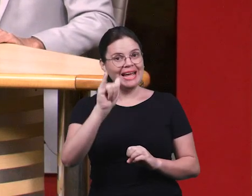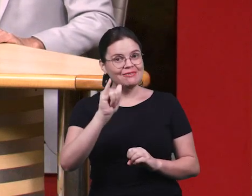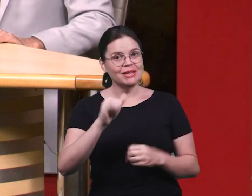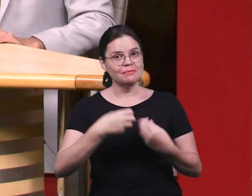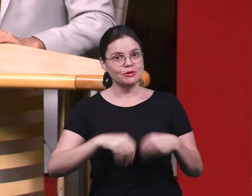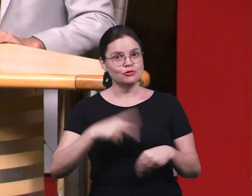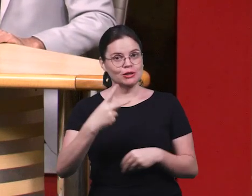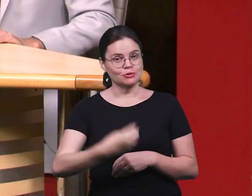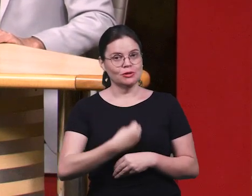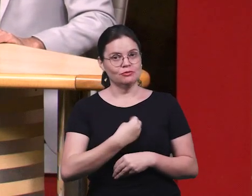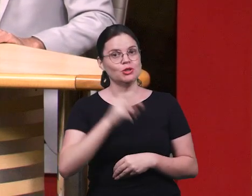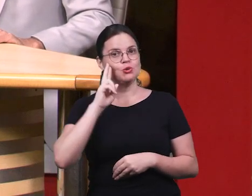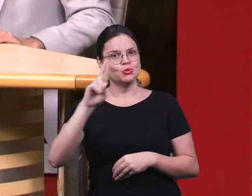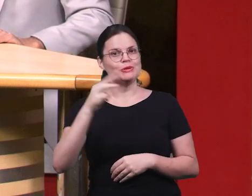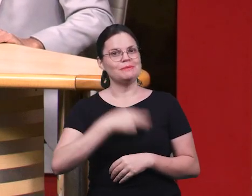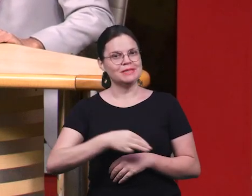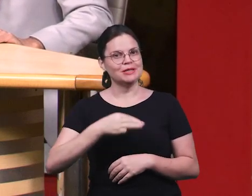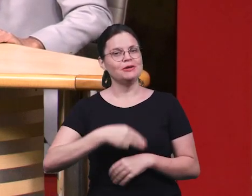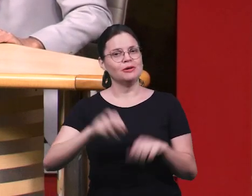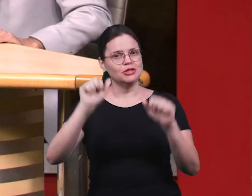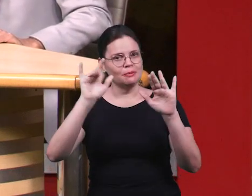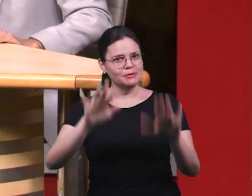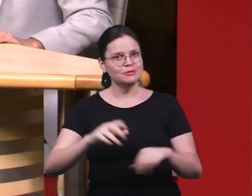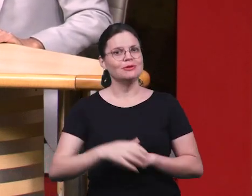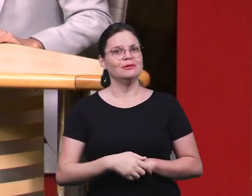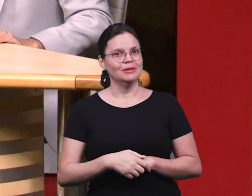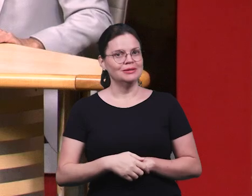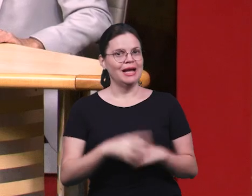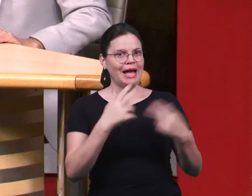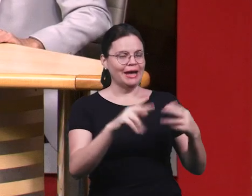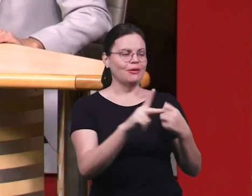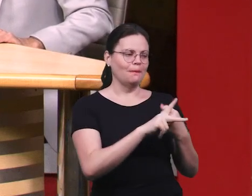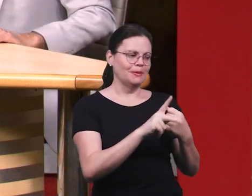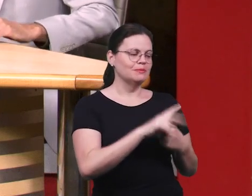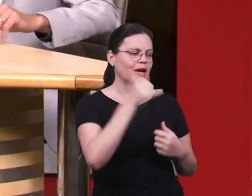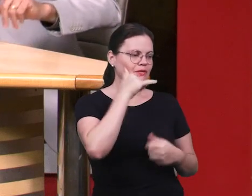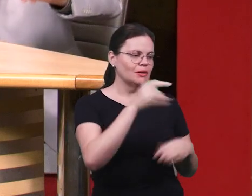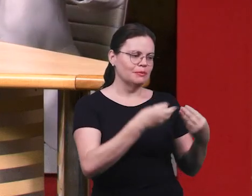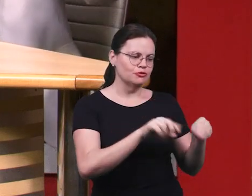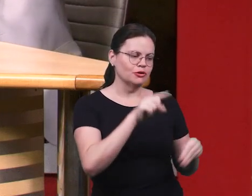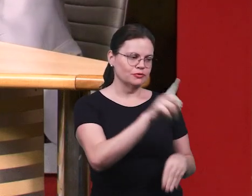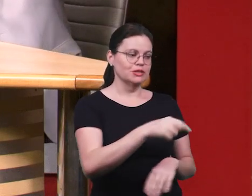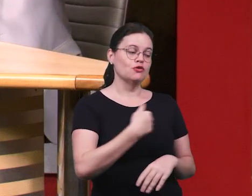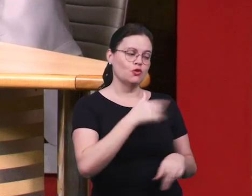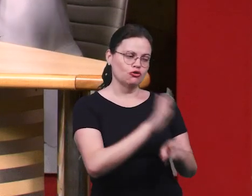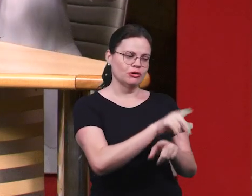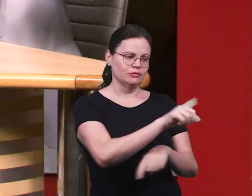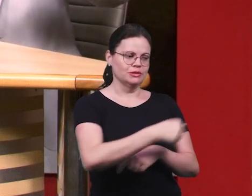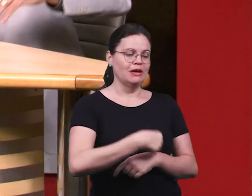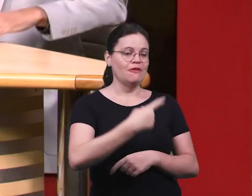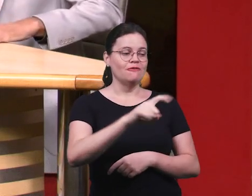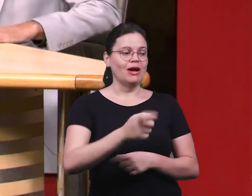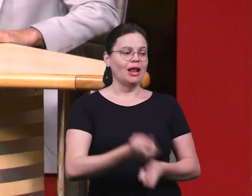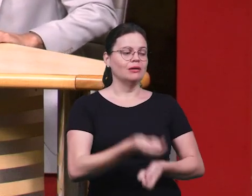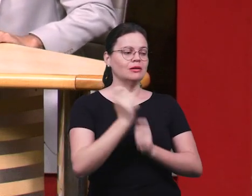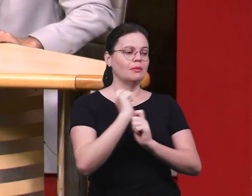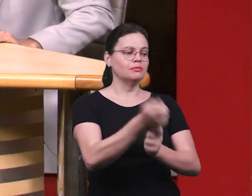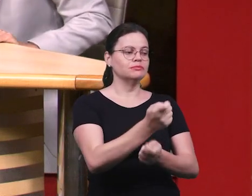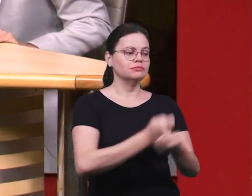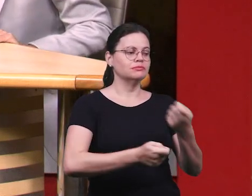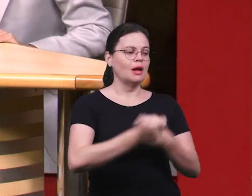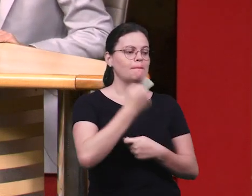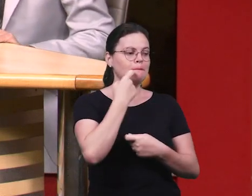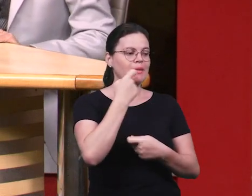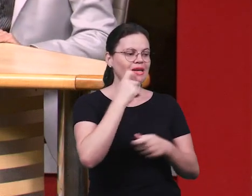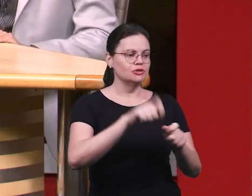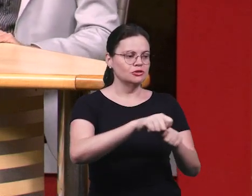escândalo na cidade, porque você está devendo para todo mundo. Ó, eu vou te ajudar. Verdade. Vai lá, pega o peixe, paga, mas ó, vê se aprende,